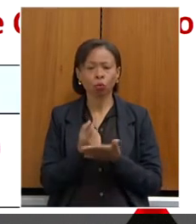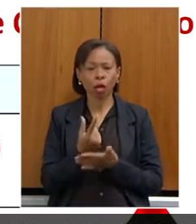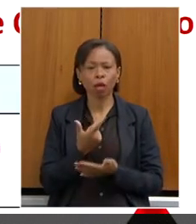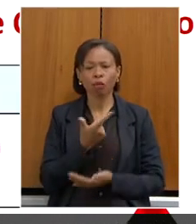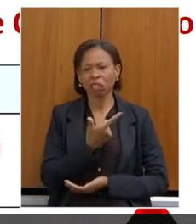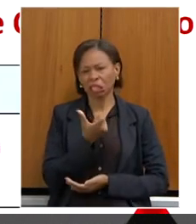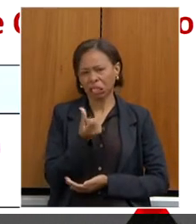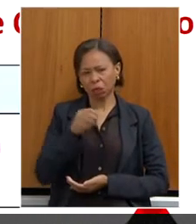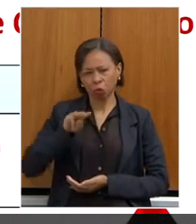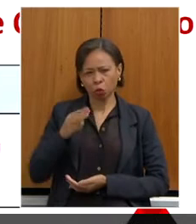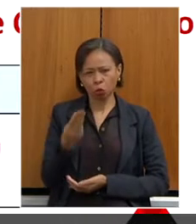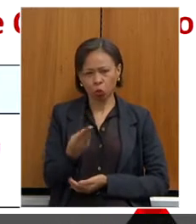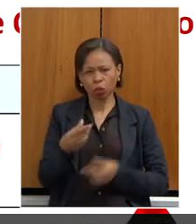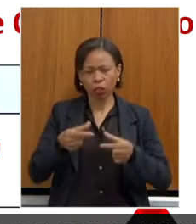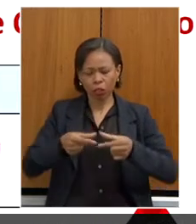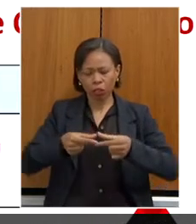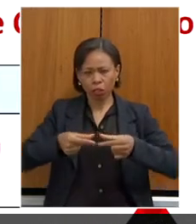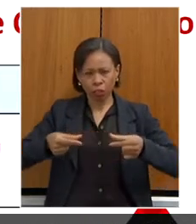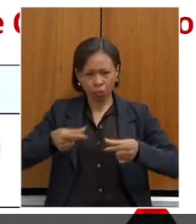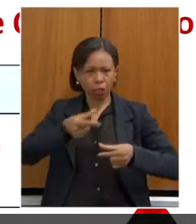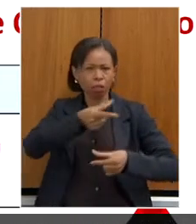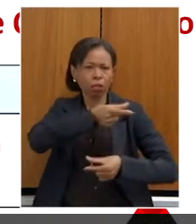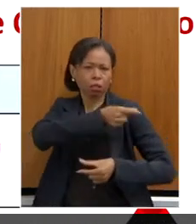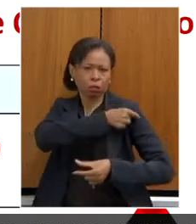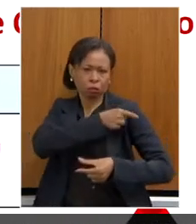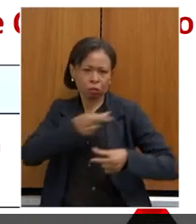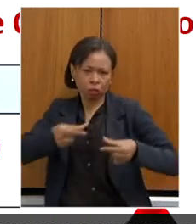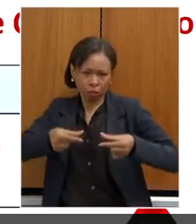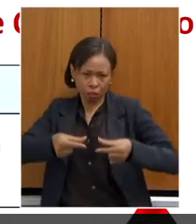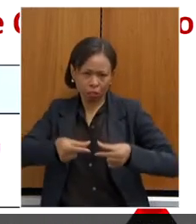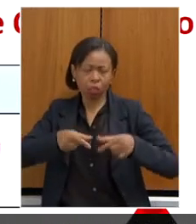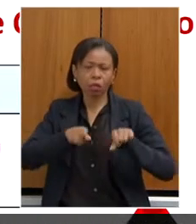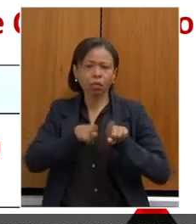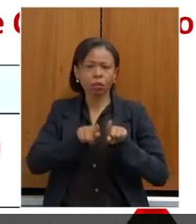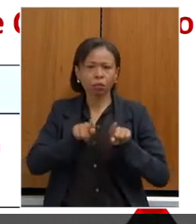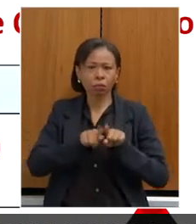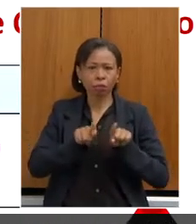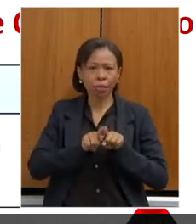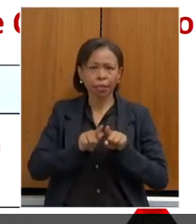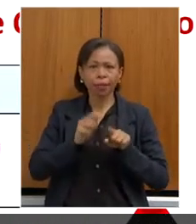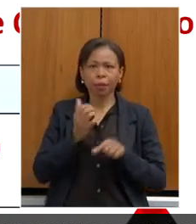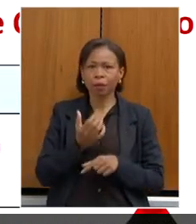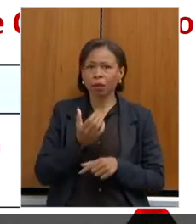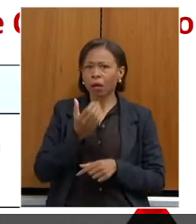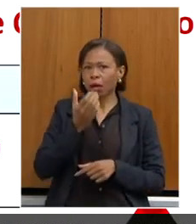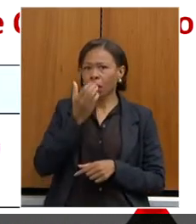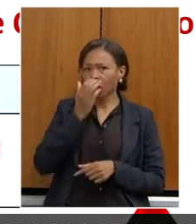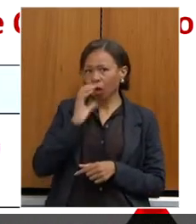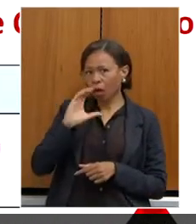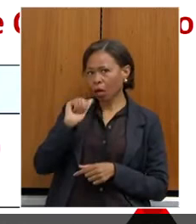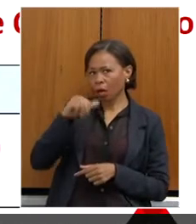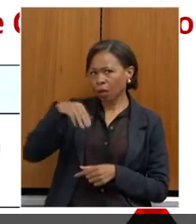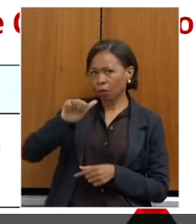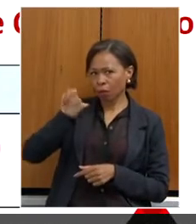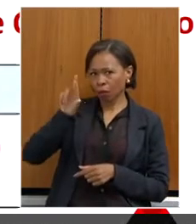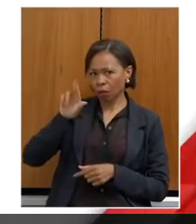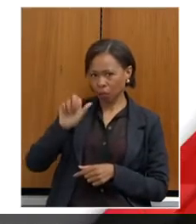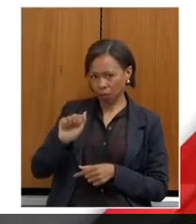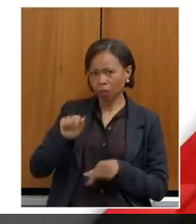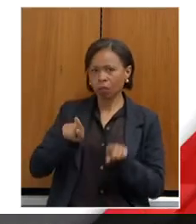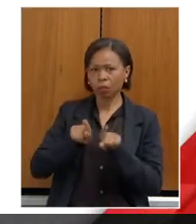em seringas e câmaras de conservação. Mais de 5 milhões e 500 mil. Pode passar.